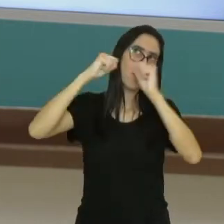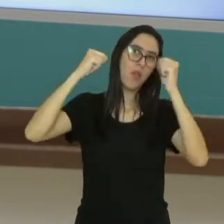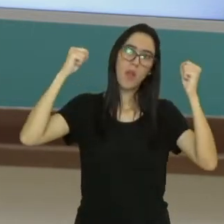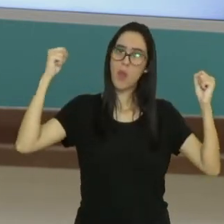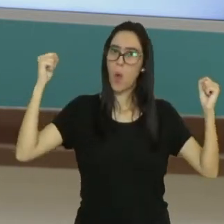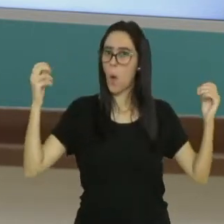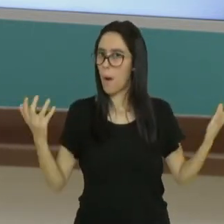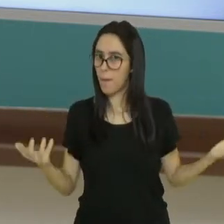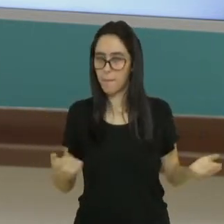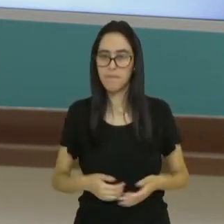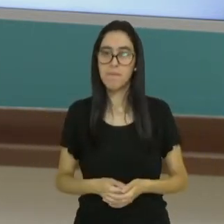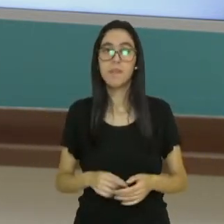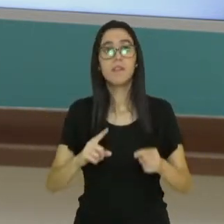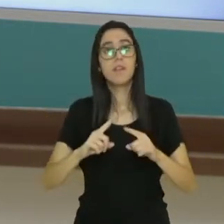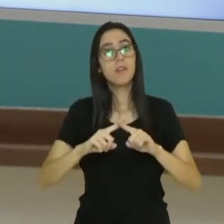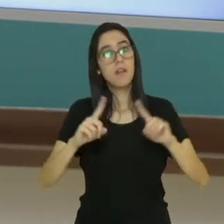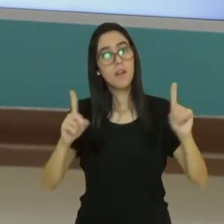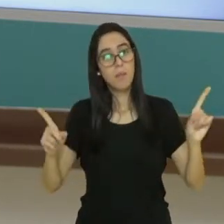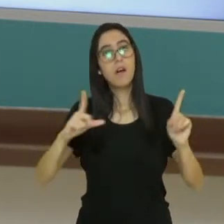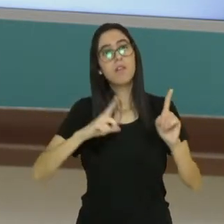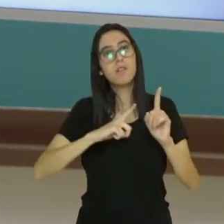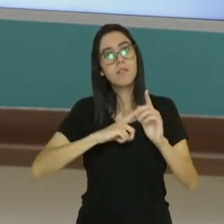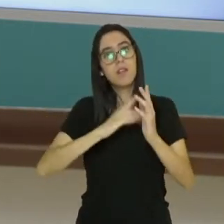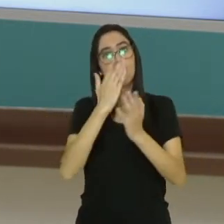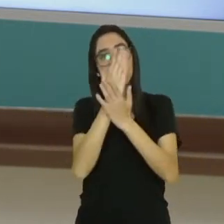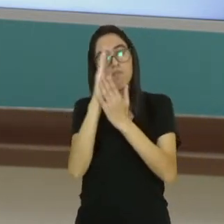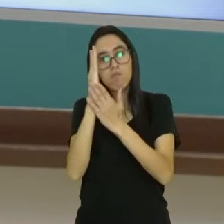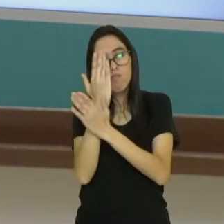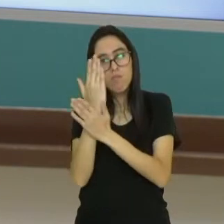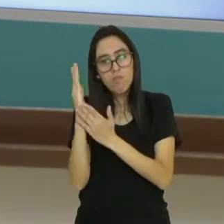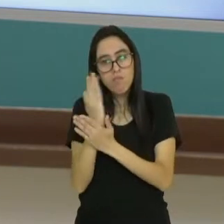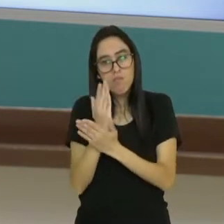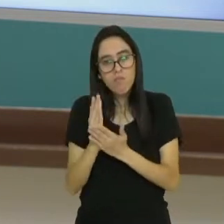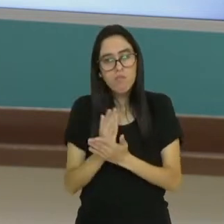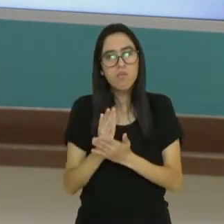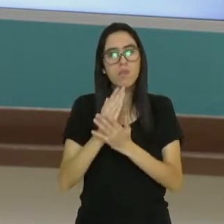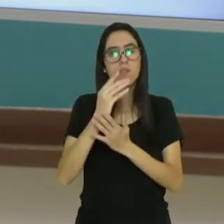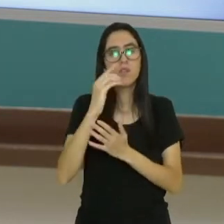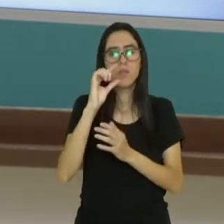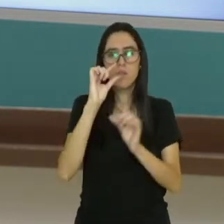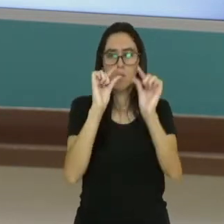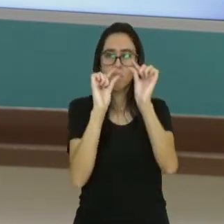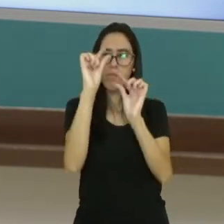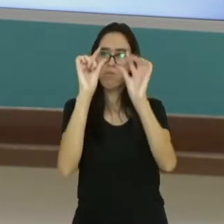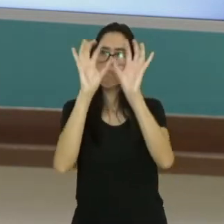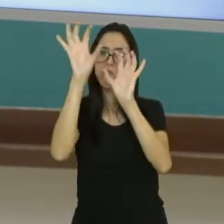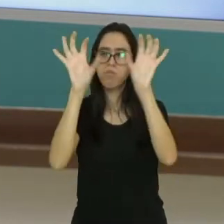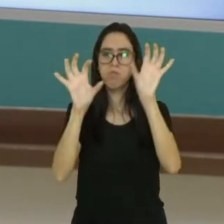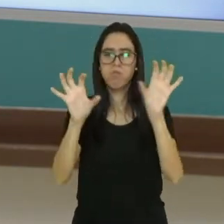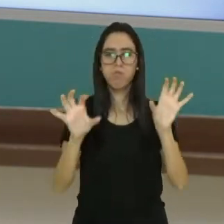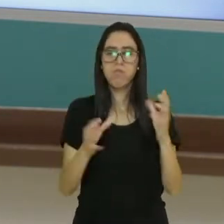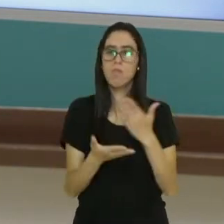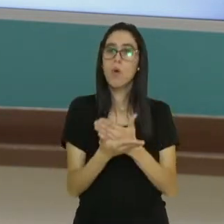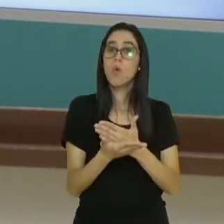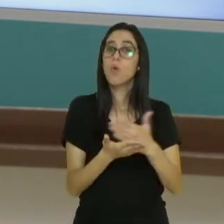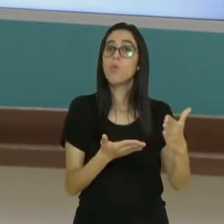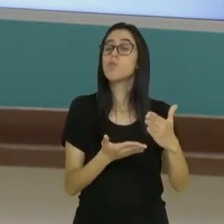gigantesco, mas ele vai se dividindo em partes menores. Então, tudo isso começou